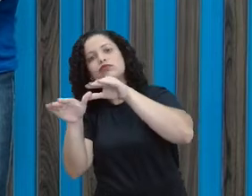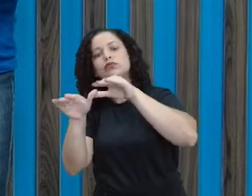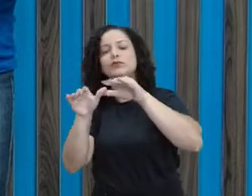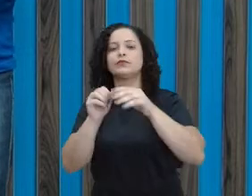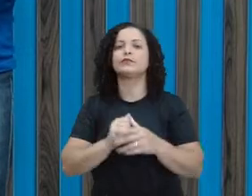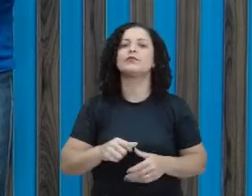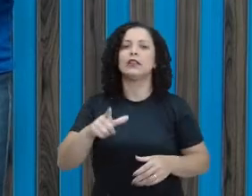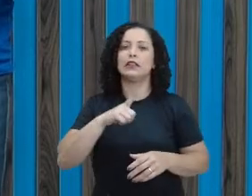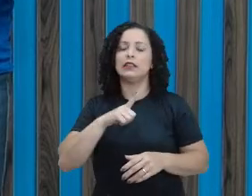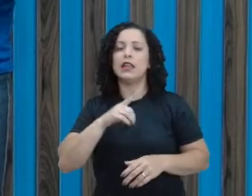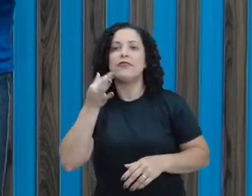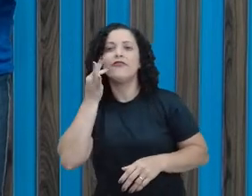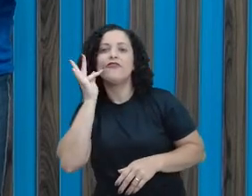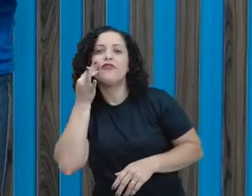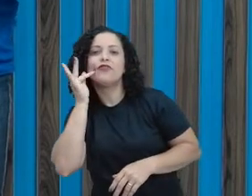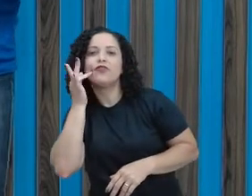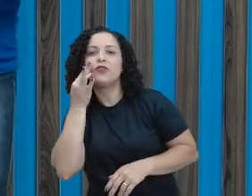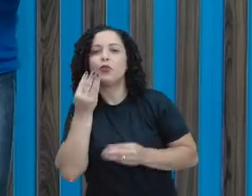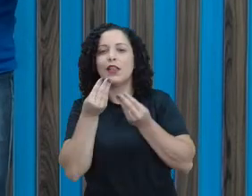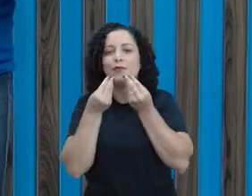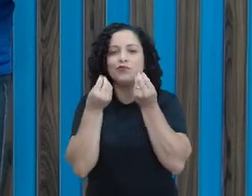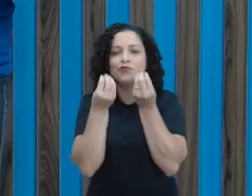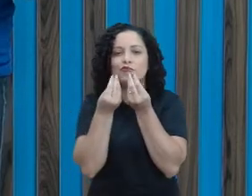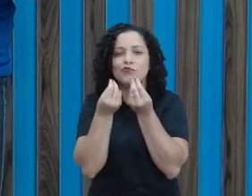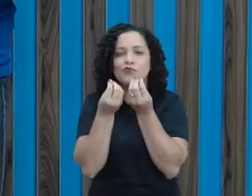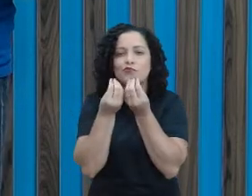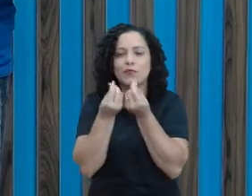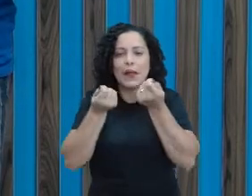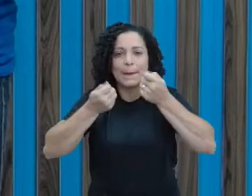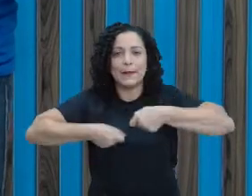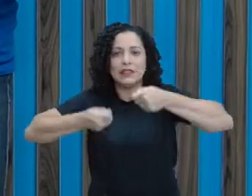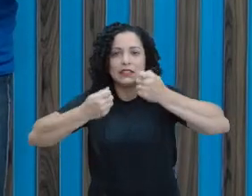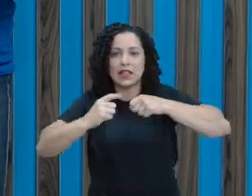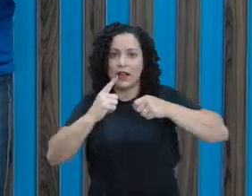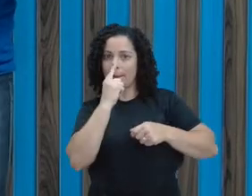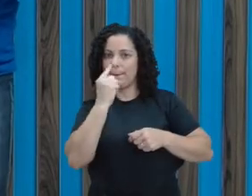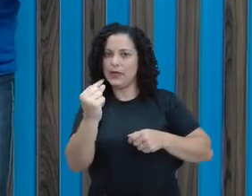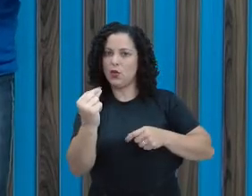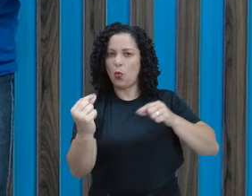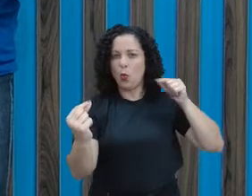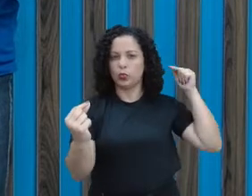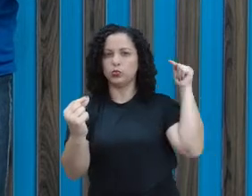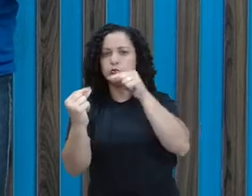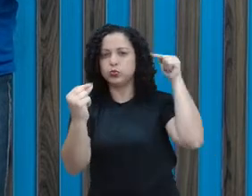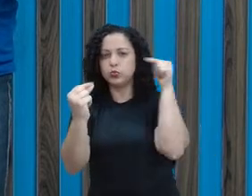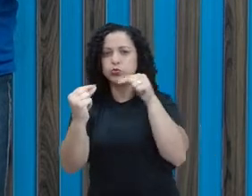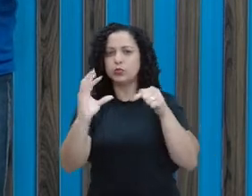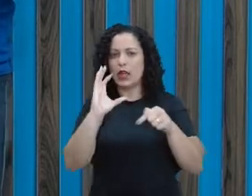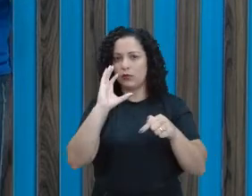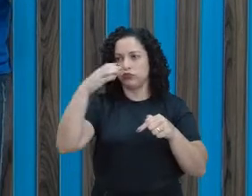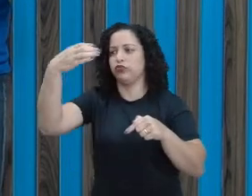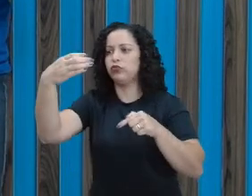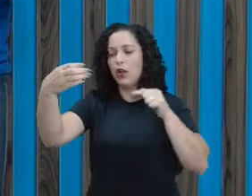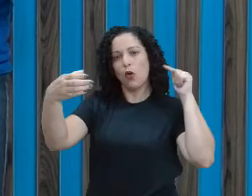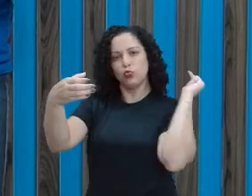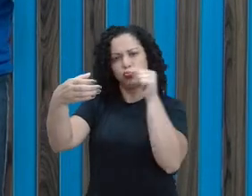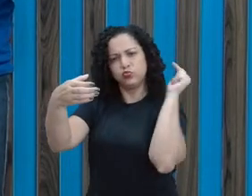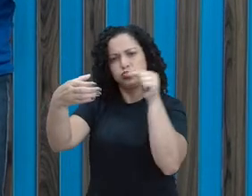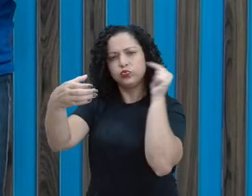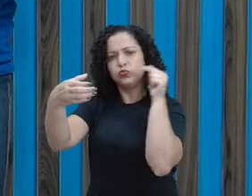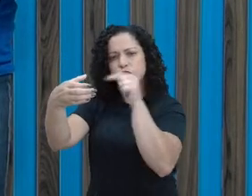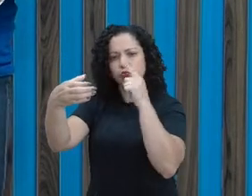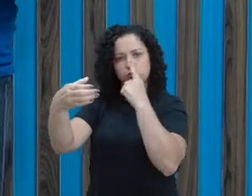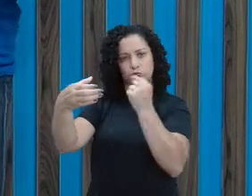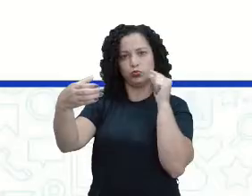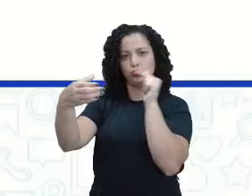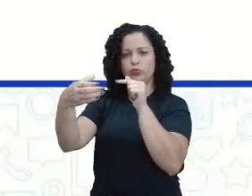se o fruto era carnoso, era macio, ele não precisava de bicos resistentes. Então, eles não tinham bico